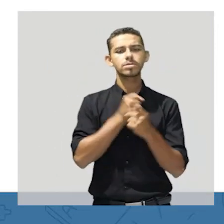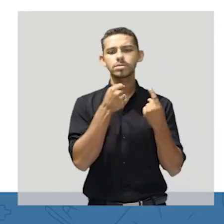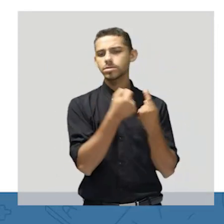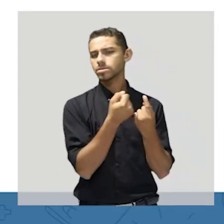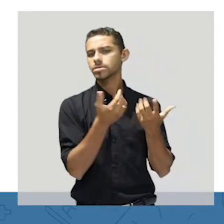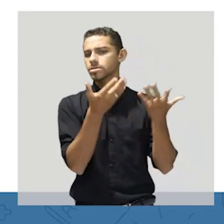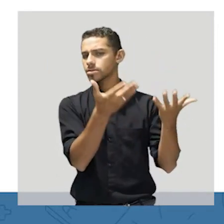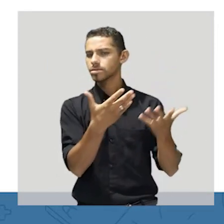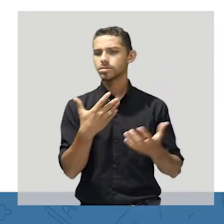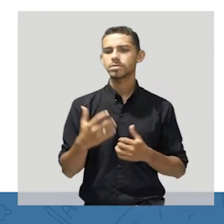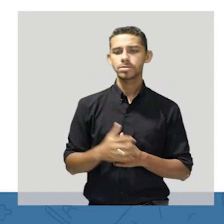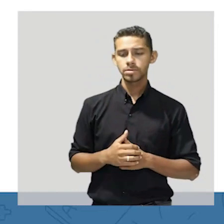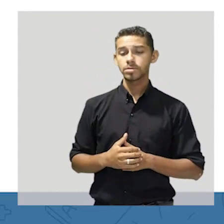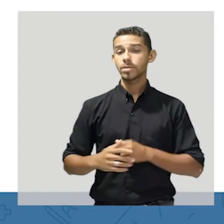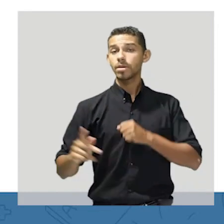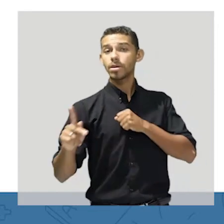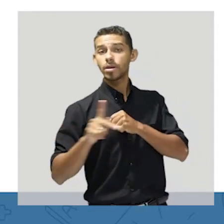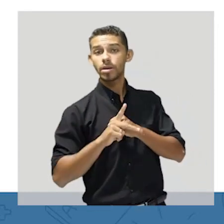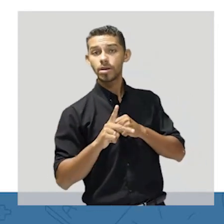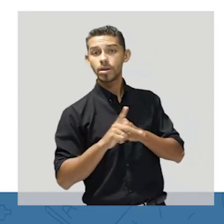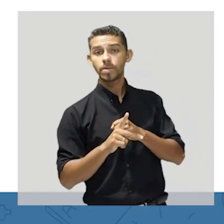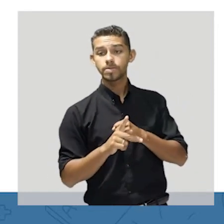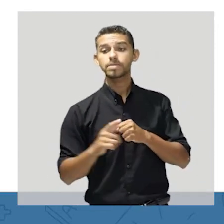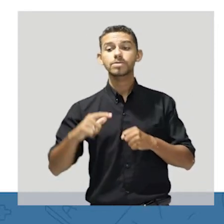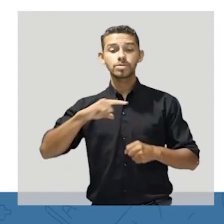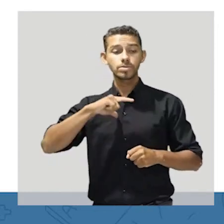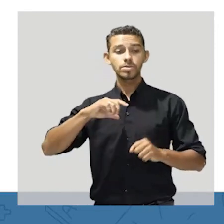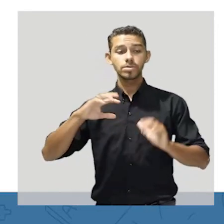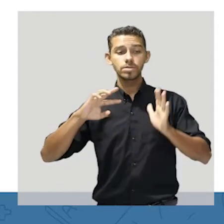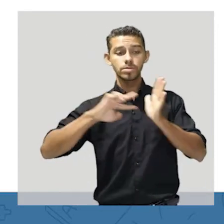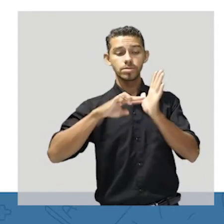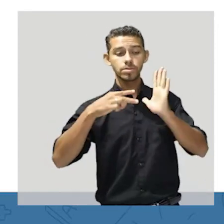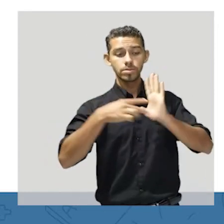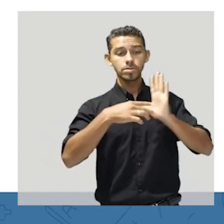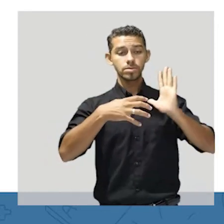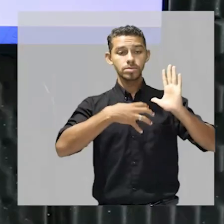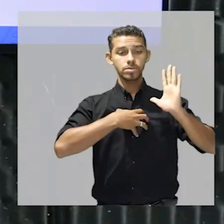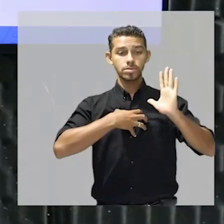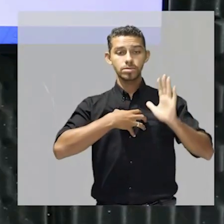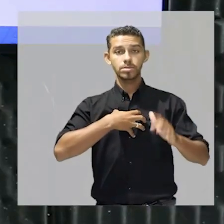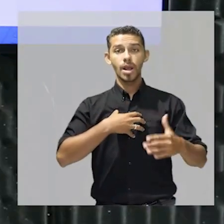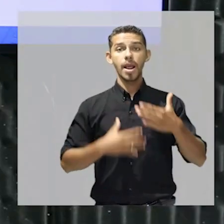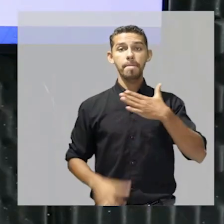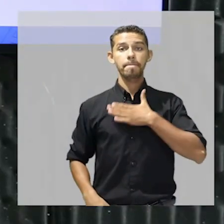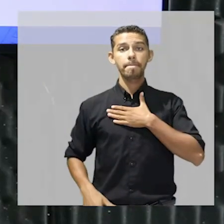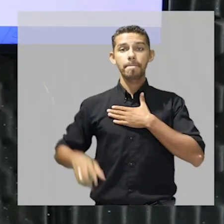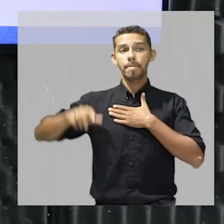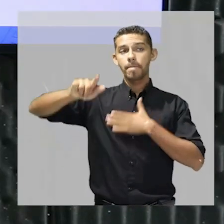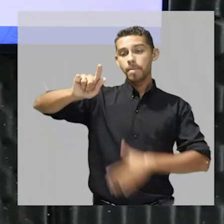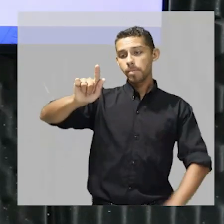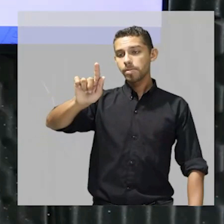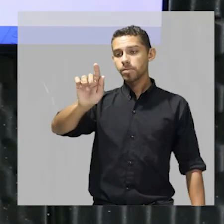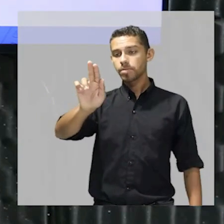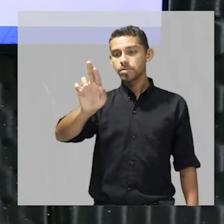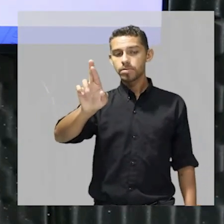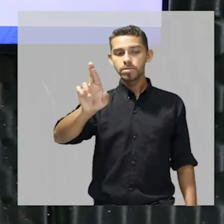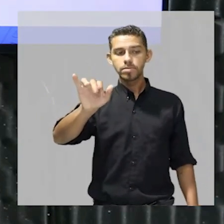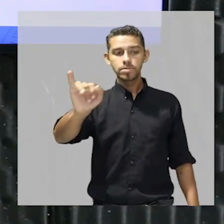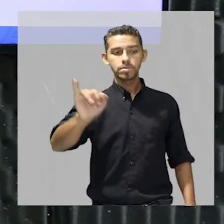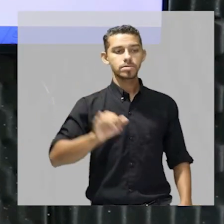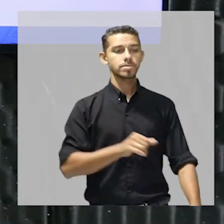possessivo no contexto assume o valor semântico que pronome possessivo Meu Guri Meu